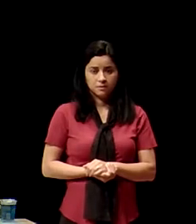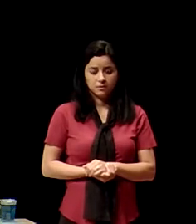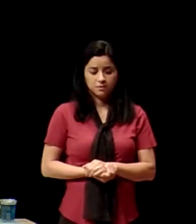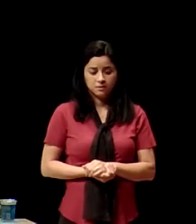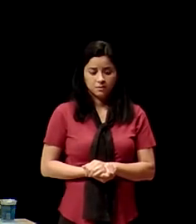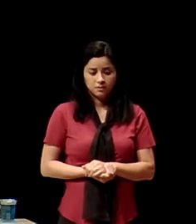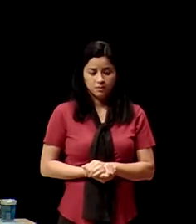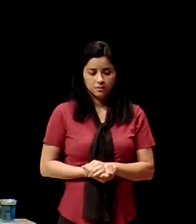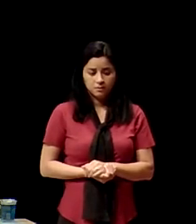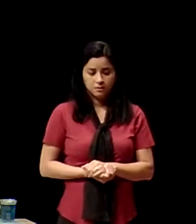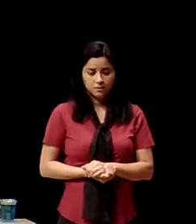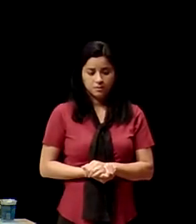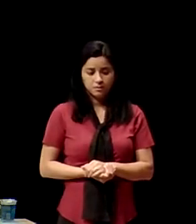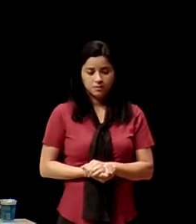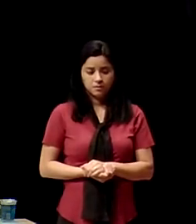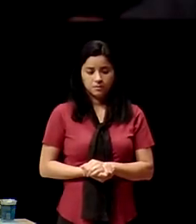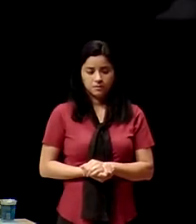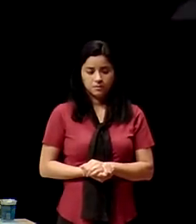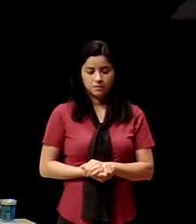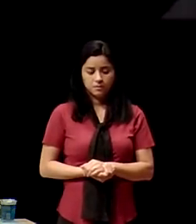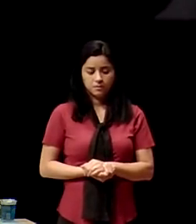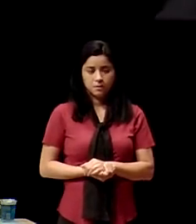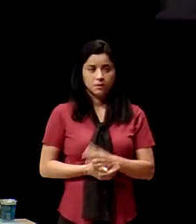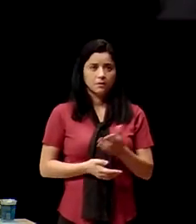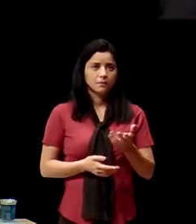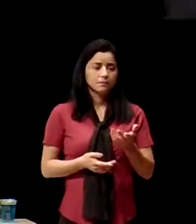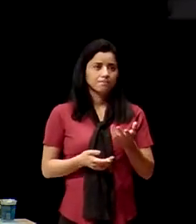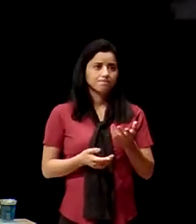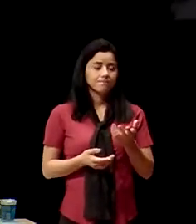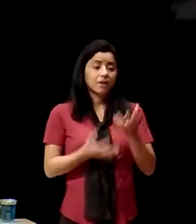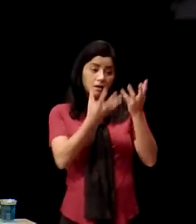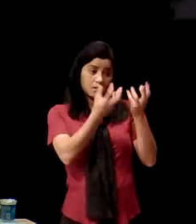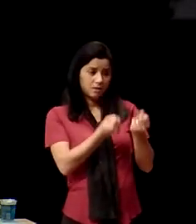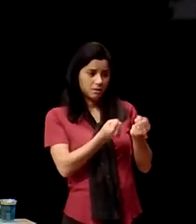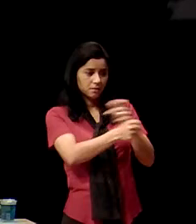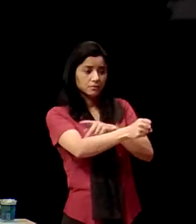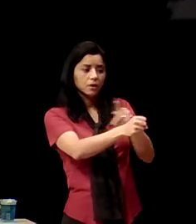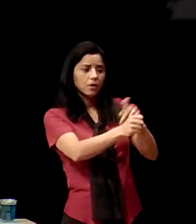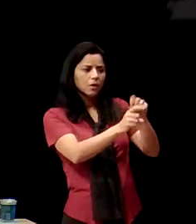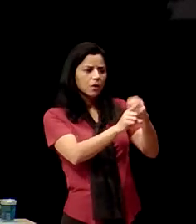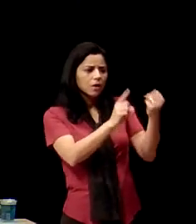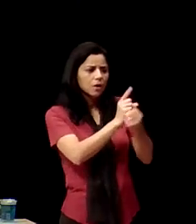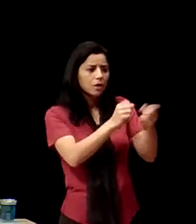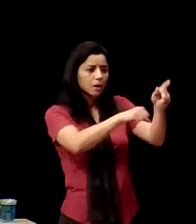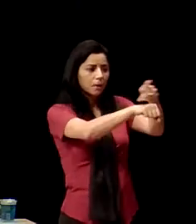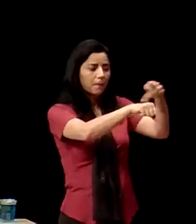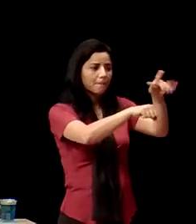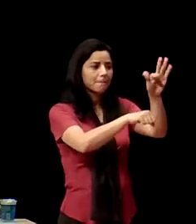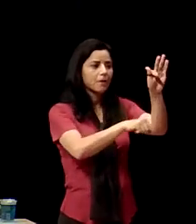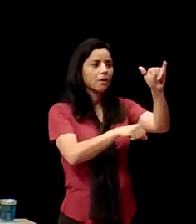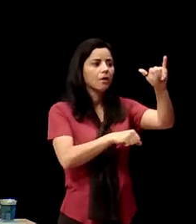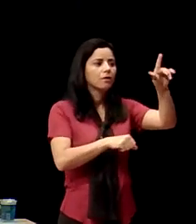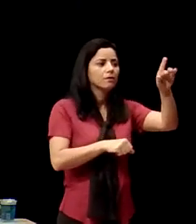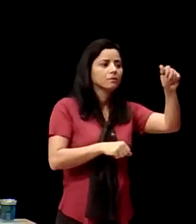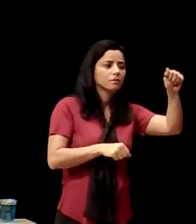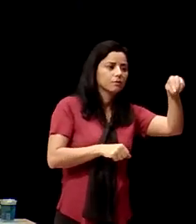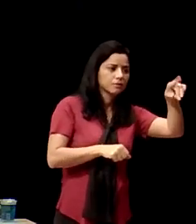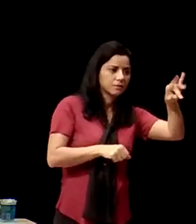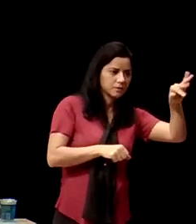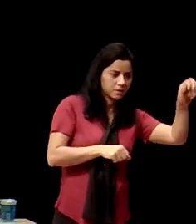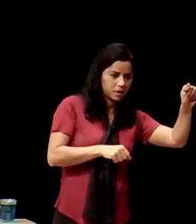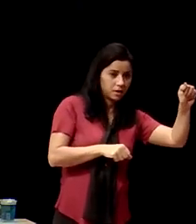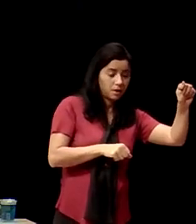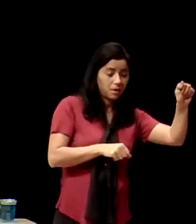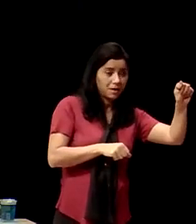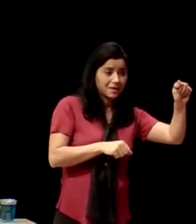from the very beginning until the end. Então é considerada a pedagogia social na Finlândia que ela cobre toda a vida